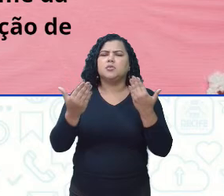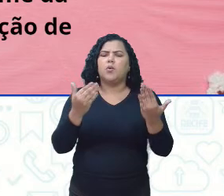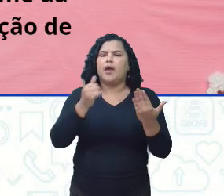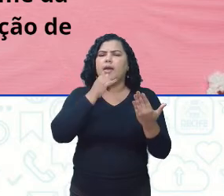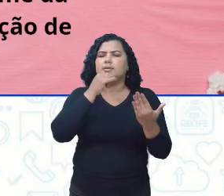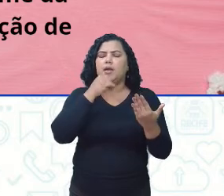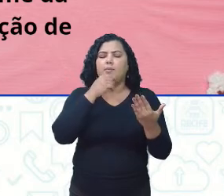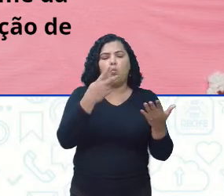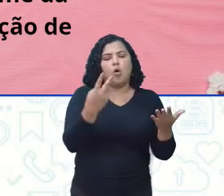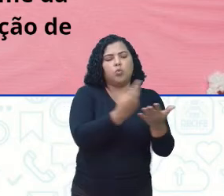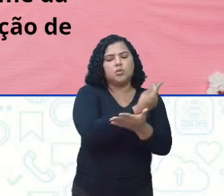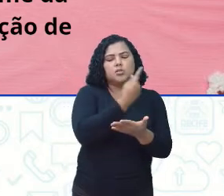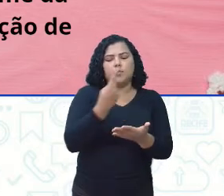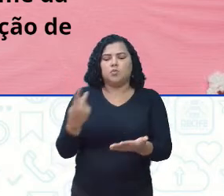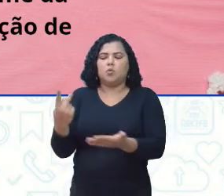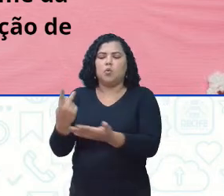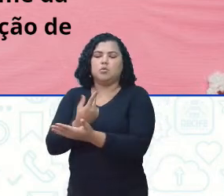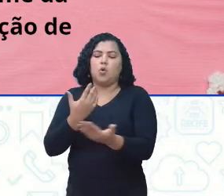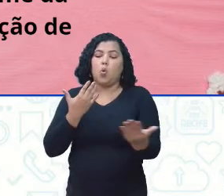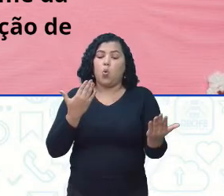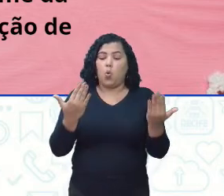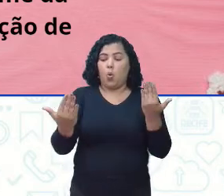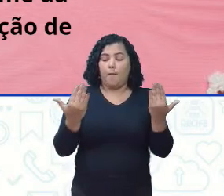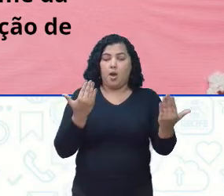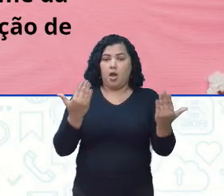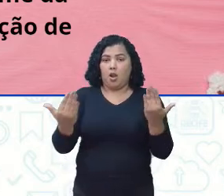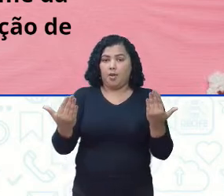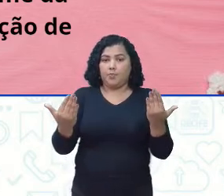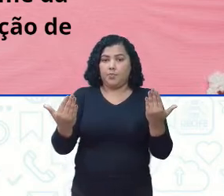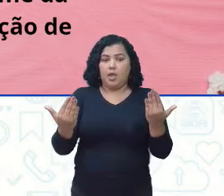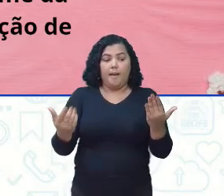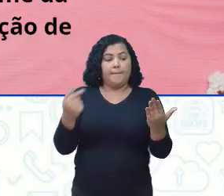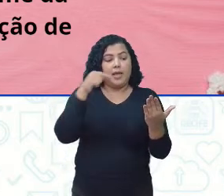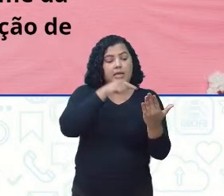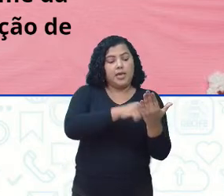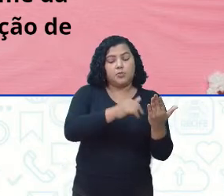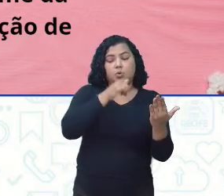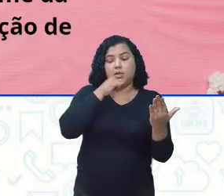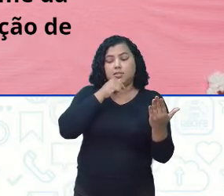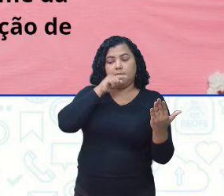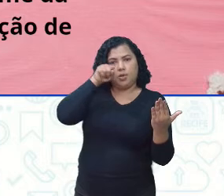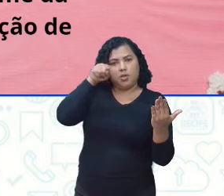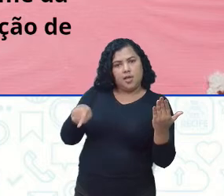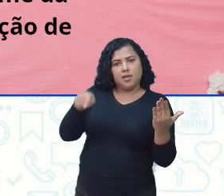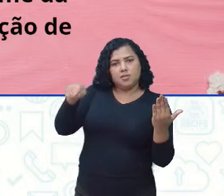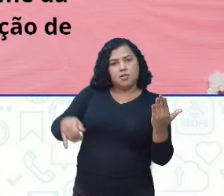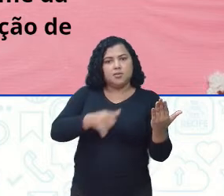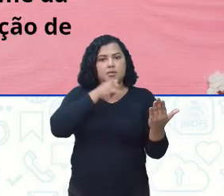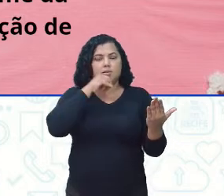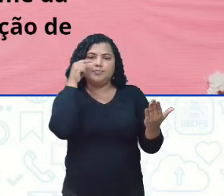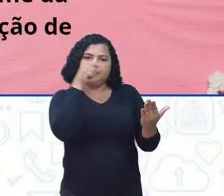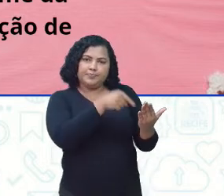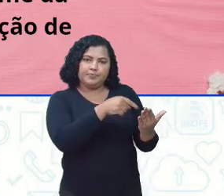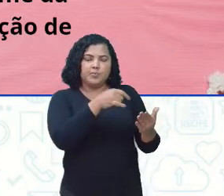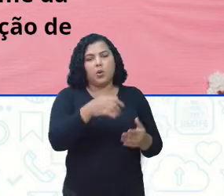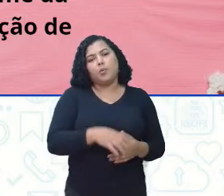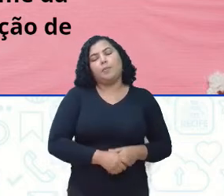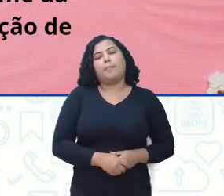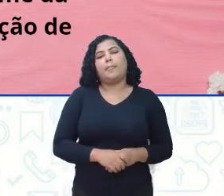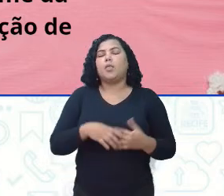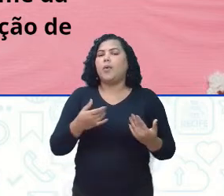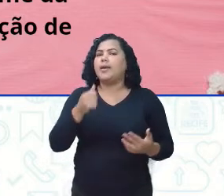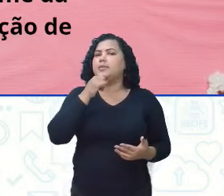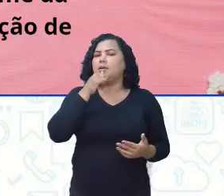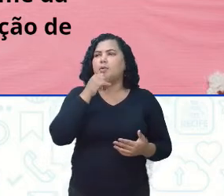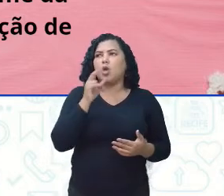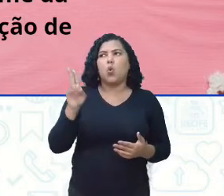2 fatos ou produções a fim de que juntos um possa exemplificar o outro didaticamente. Então, é quando eu uso um exemplo para falar